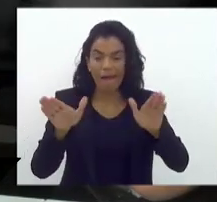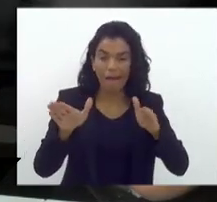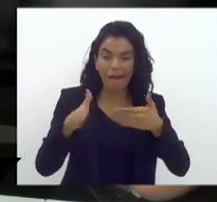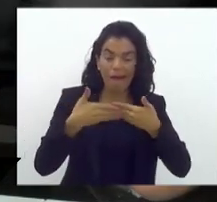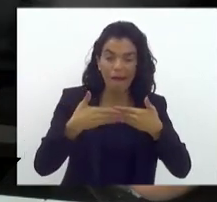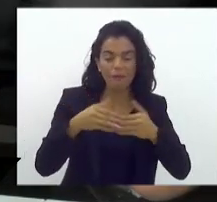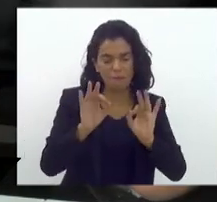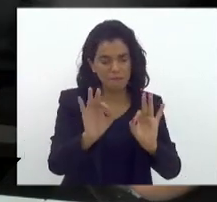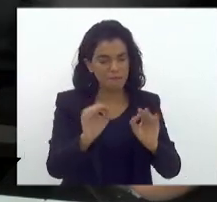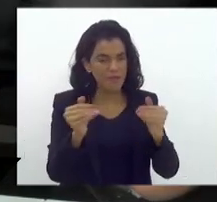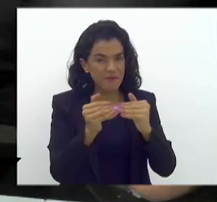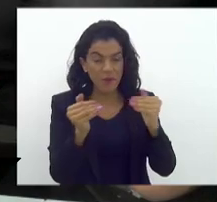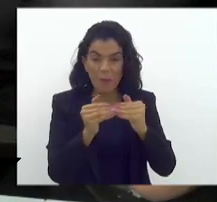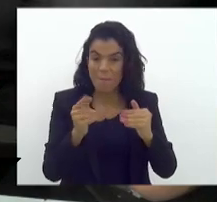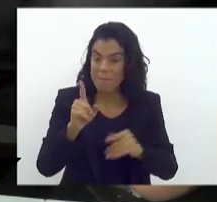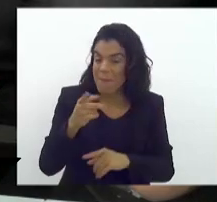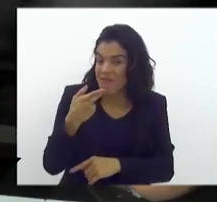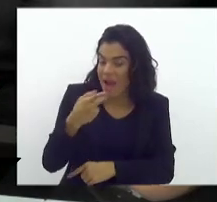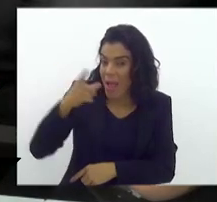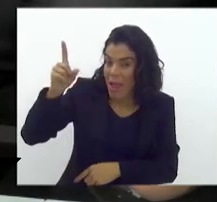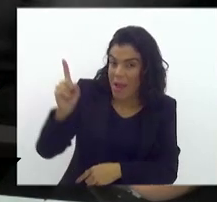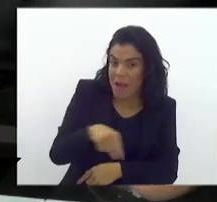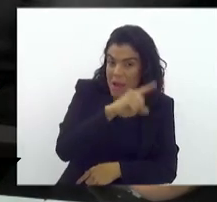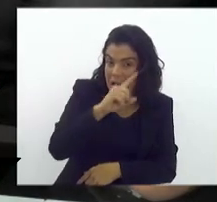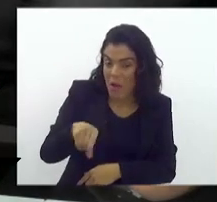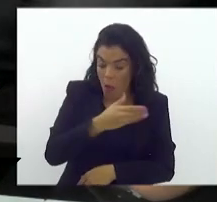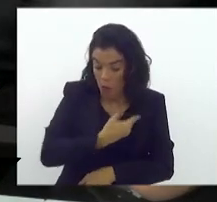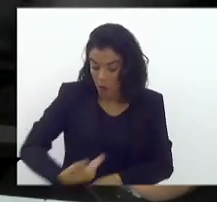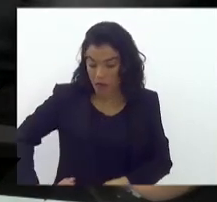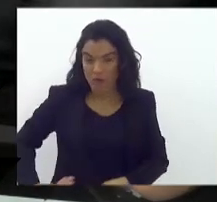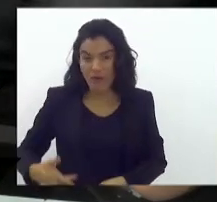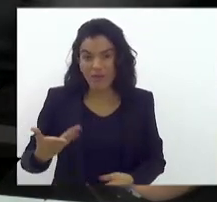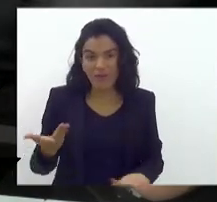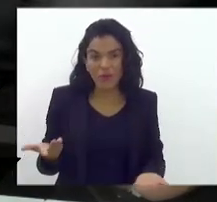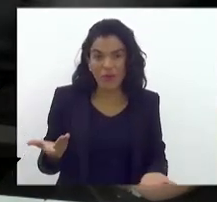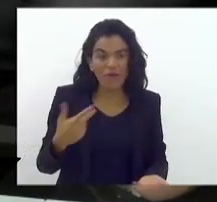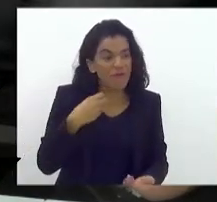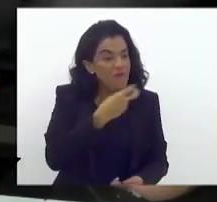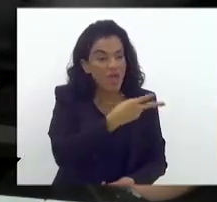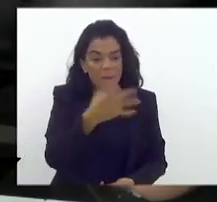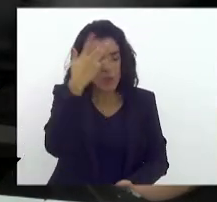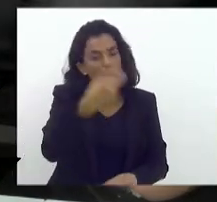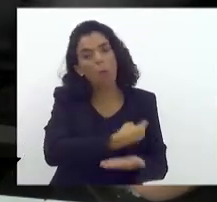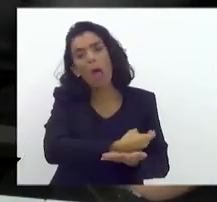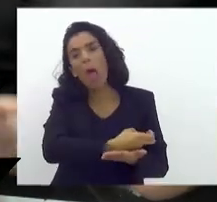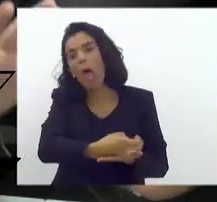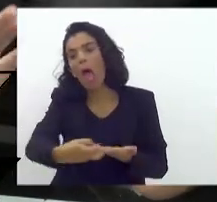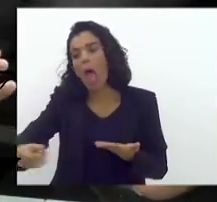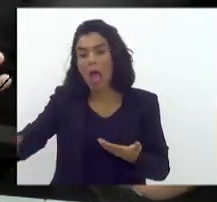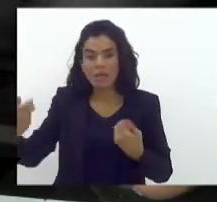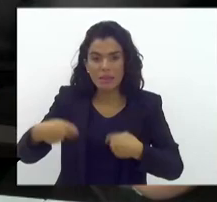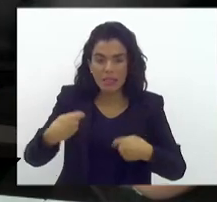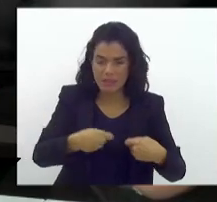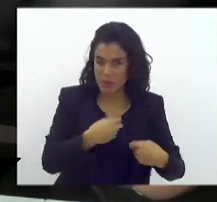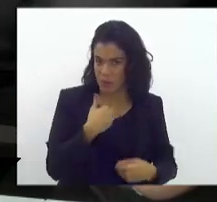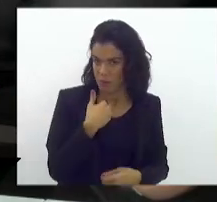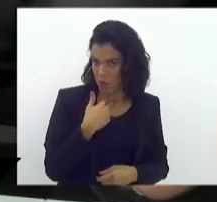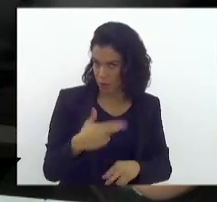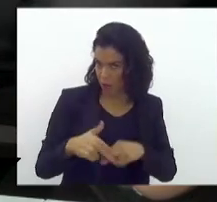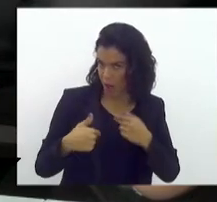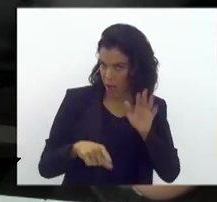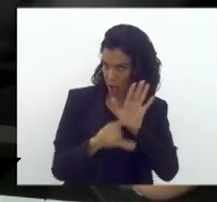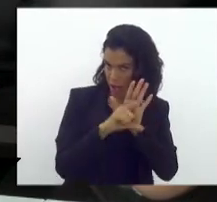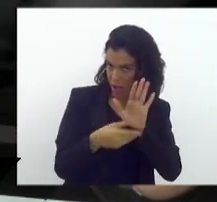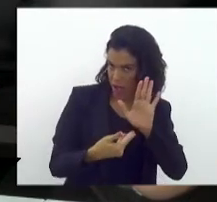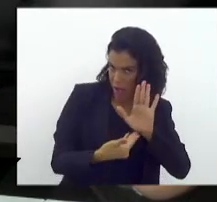antemão vedar essa possibilidade do governador, o governador está vendo que as pessoas estão morrendo, achou que é necessário. Ah, não pode, porque tem uma lei